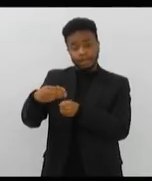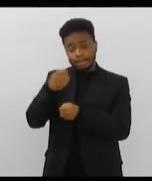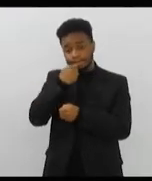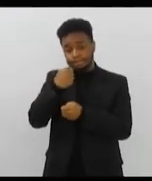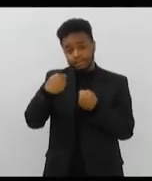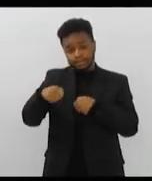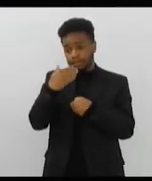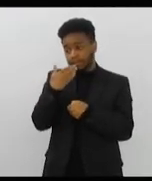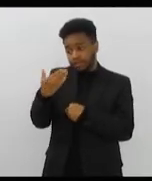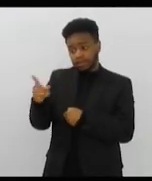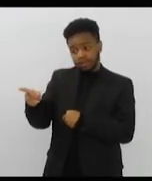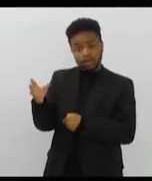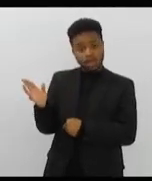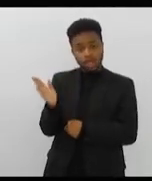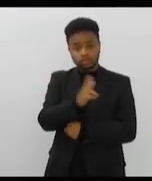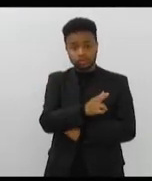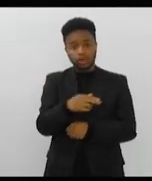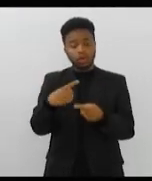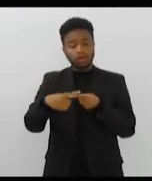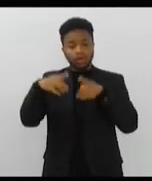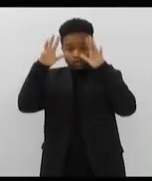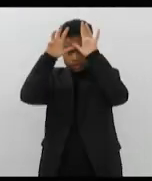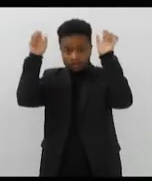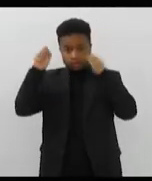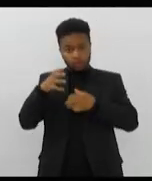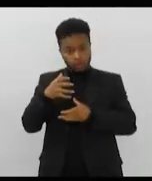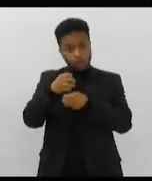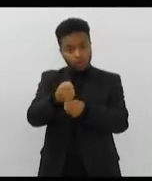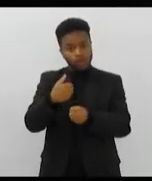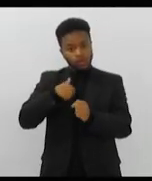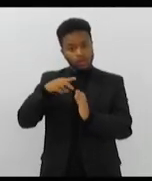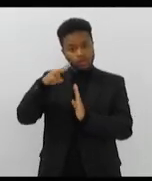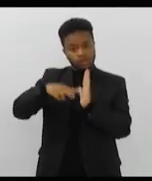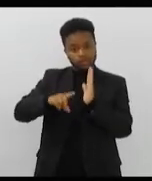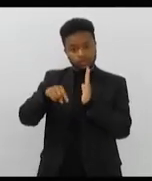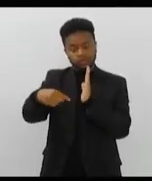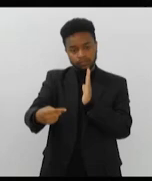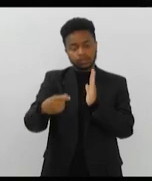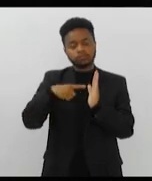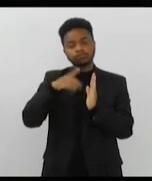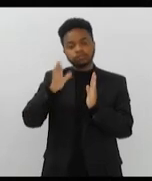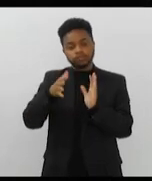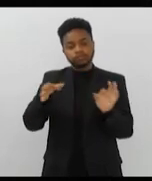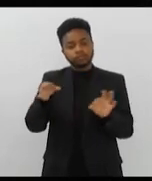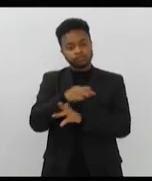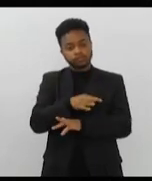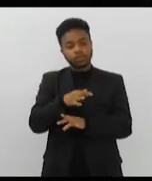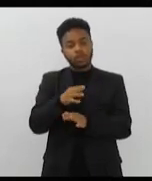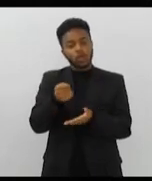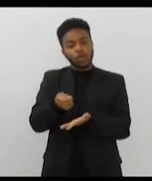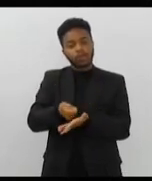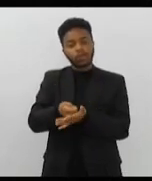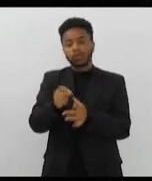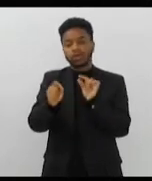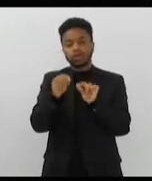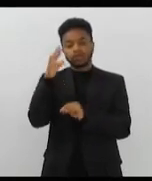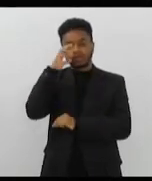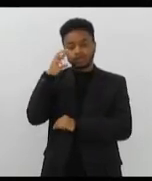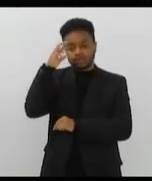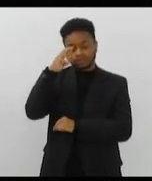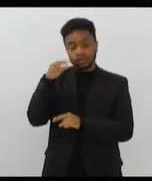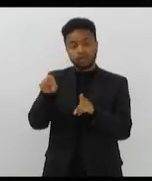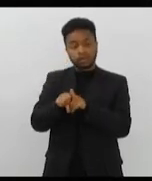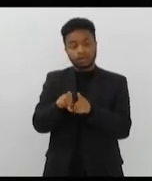responder. Porque o Tribunal de Contas, eu vou ler daqui a pouco, já tem o dever de fiscalizar. E